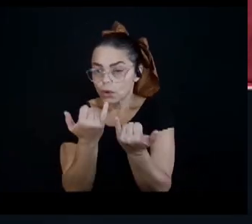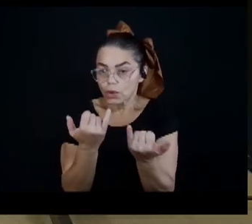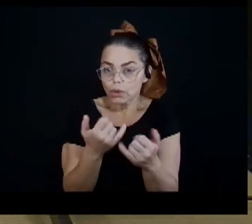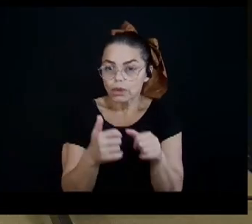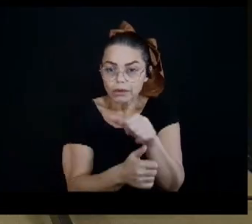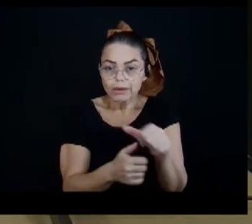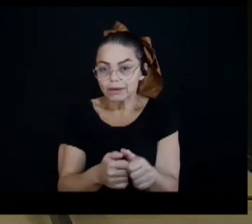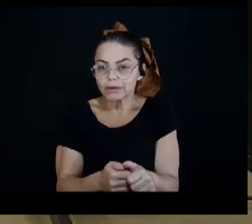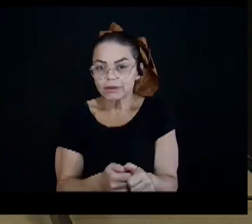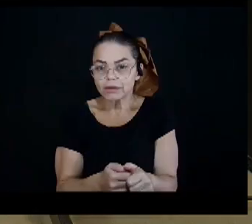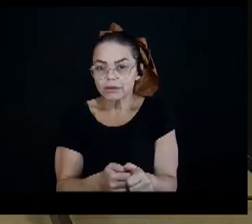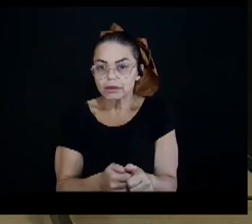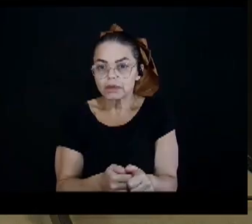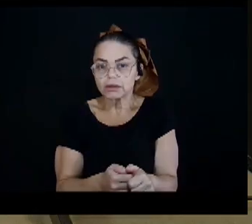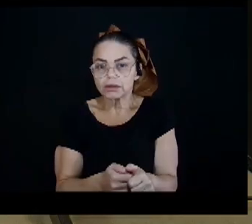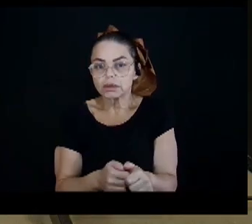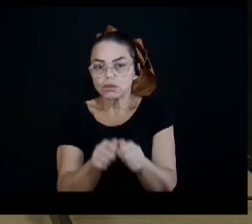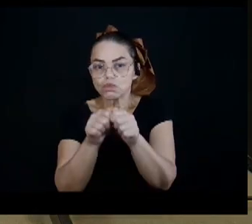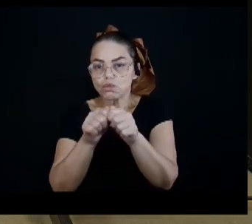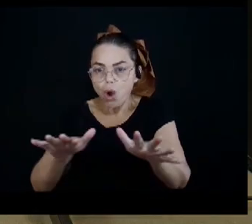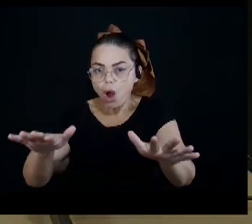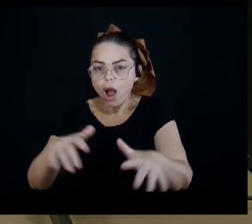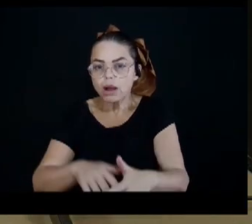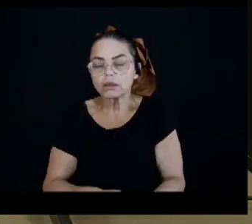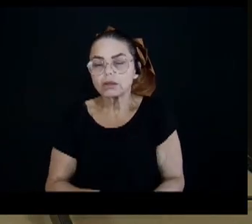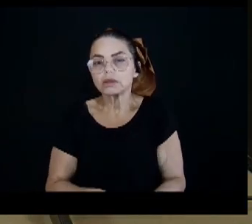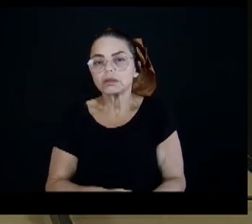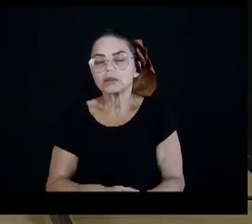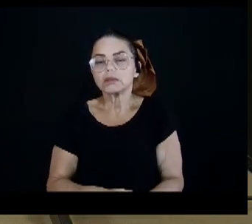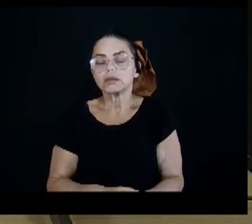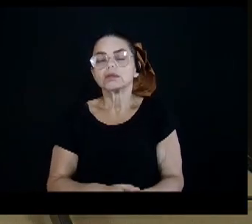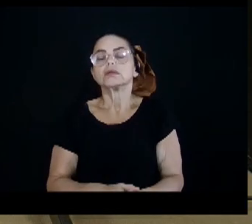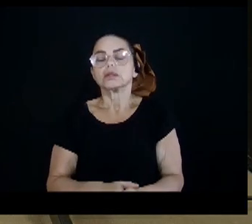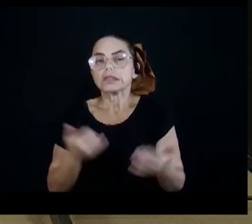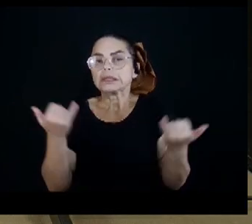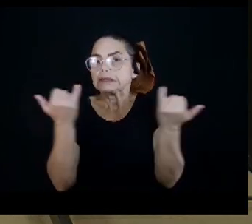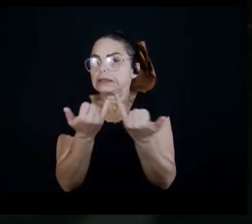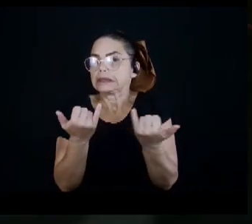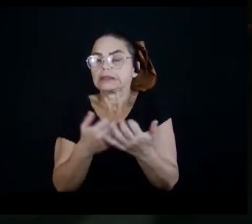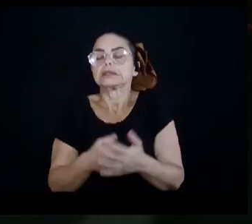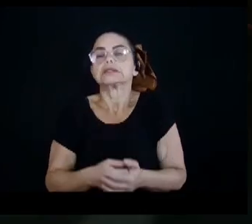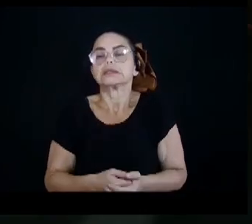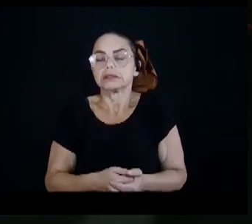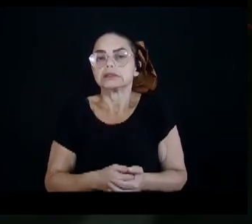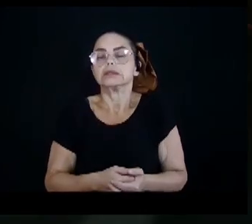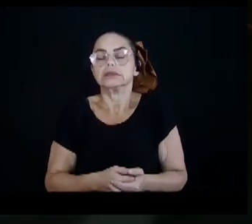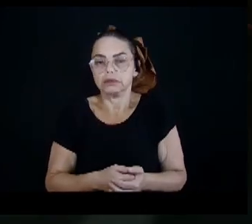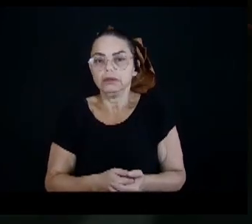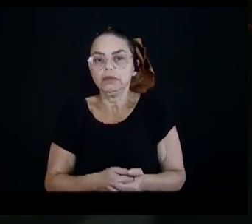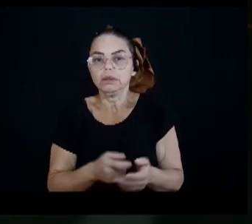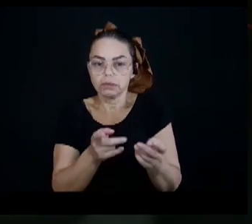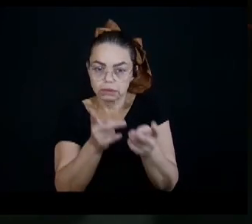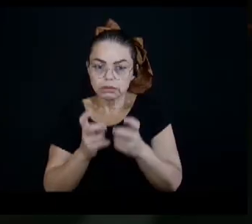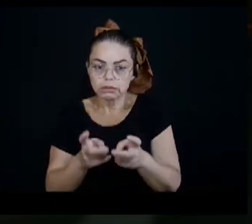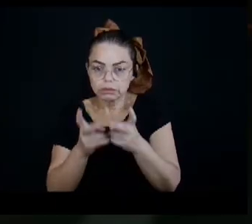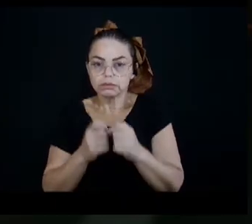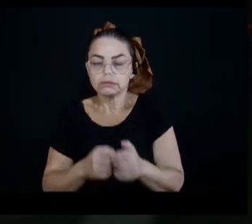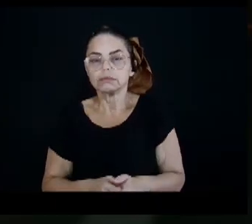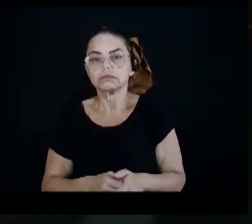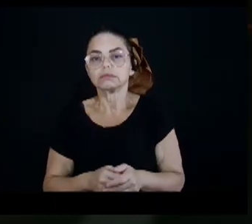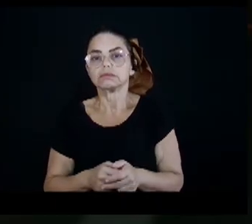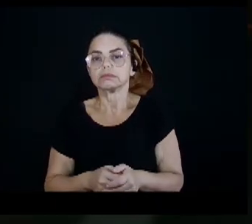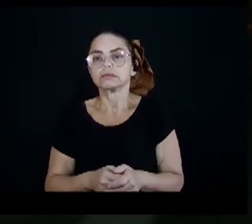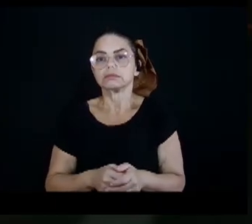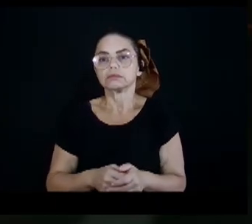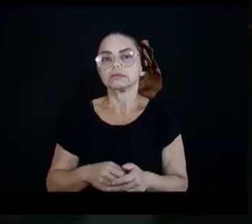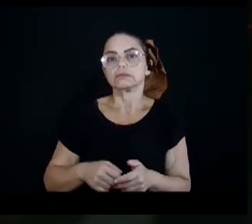social ampliada, né? Porque está ampliando. Né, as coisas a gente percebe, se a gente tem uma visão num futuro não